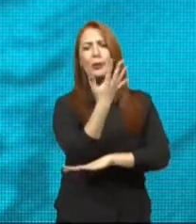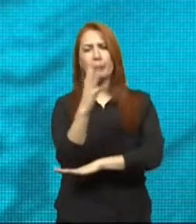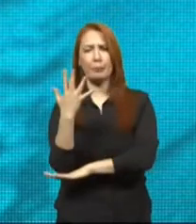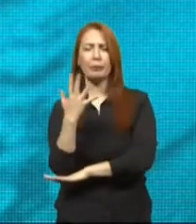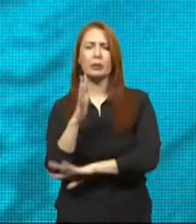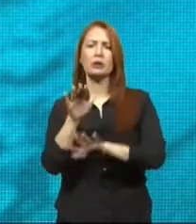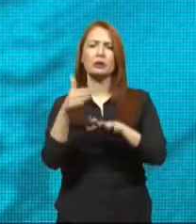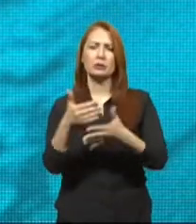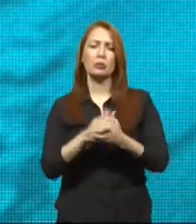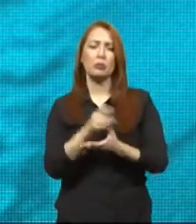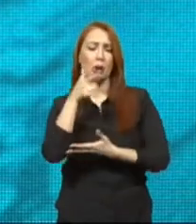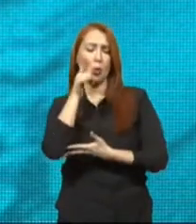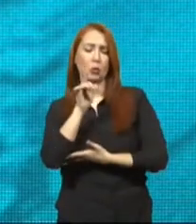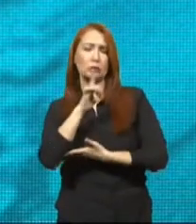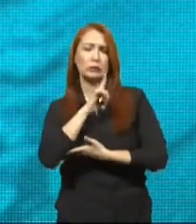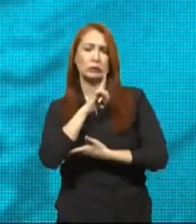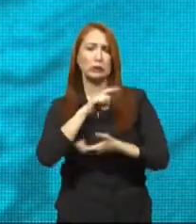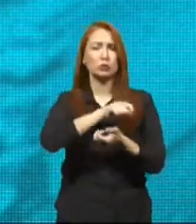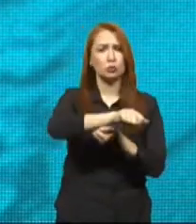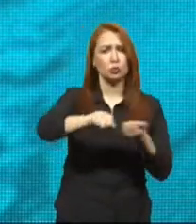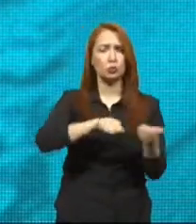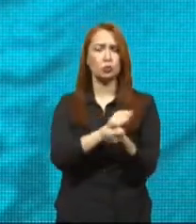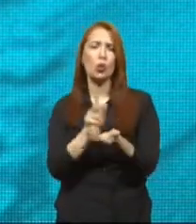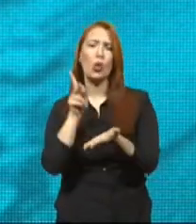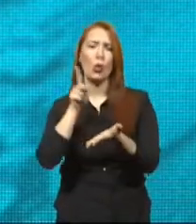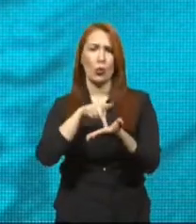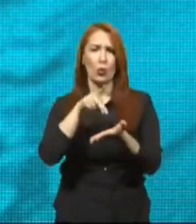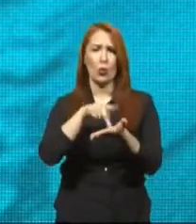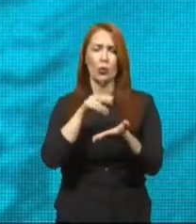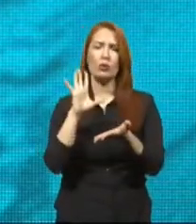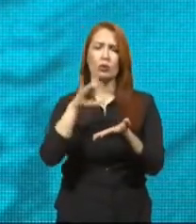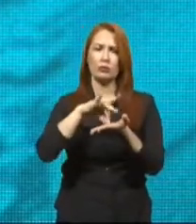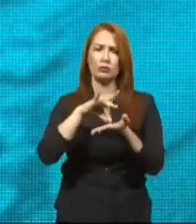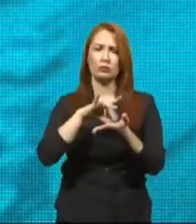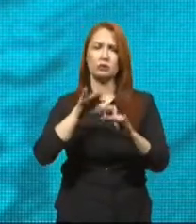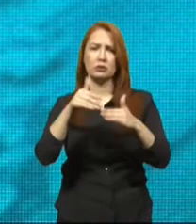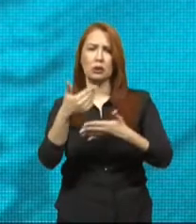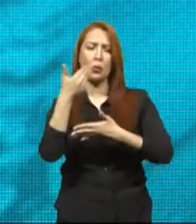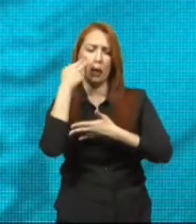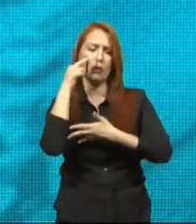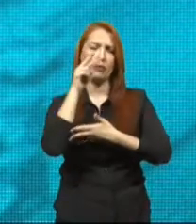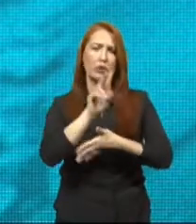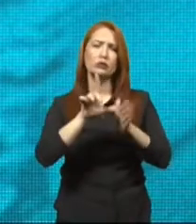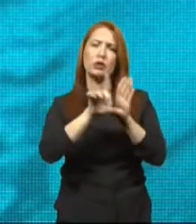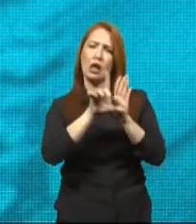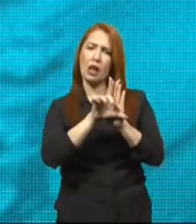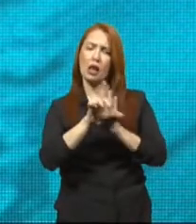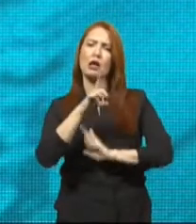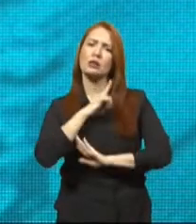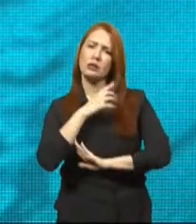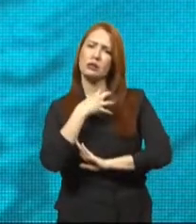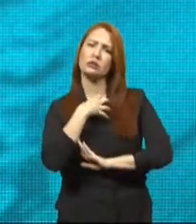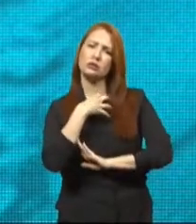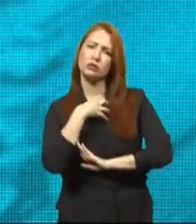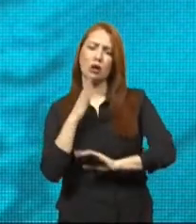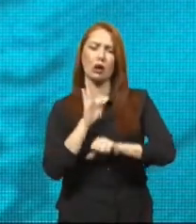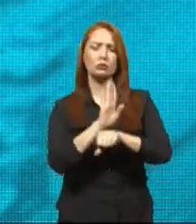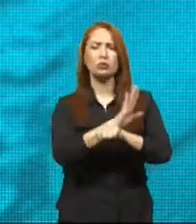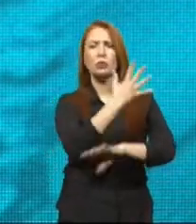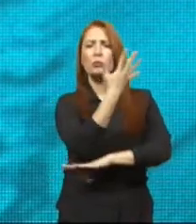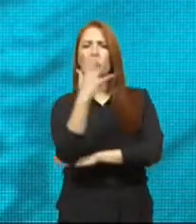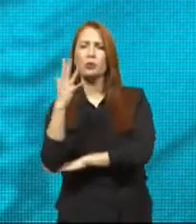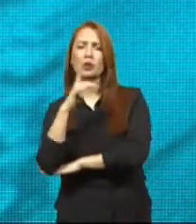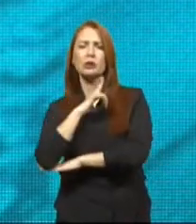uma coisa ser sustentável, ela tem que ter essas três coisas. E a gente enxerga que a lei tem isso, né? Esse benefício de ajudar o meio ambiente, de levar mais